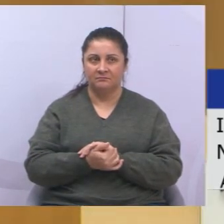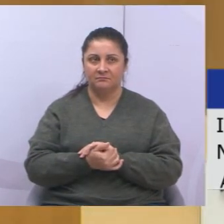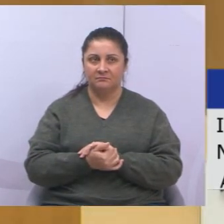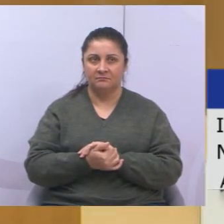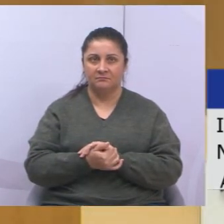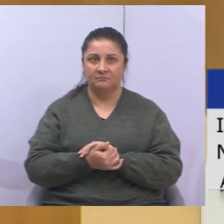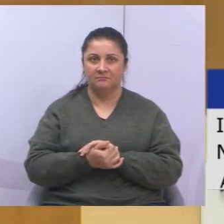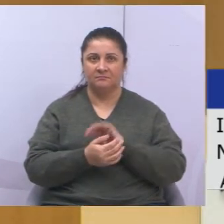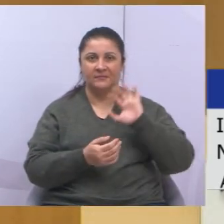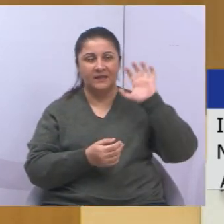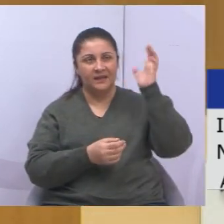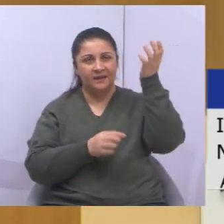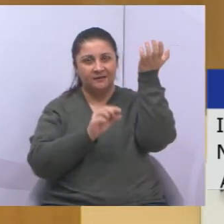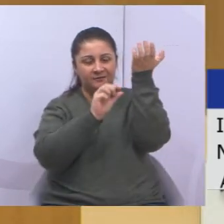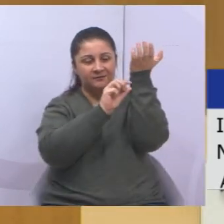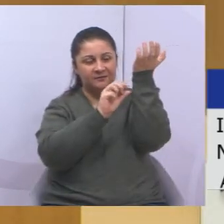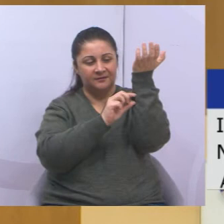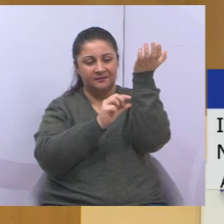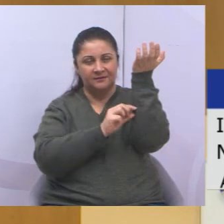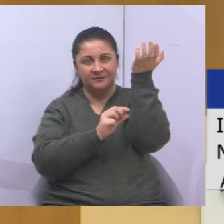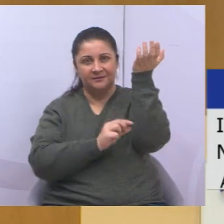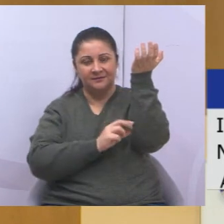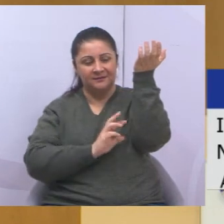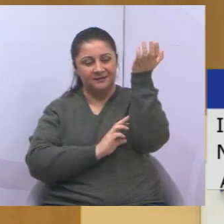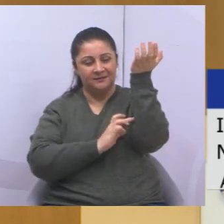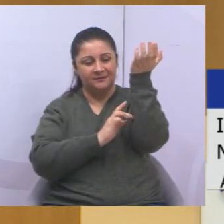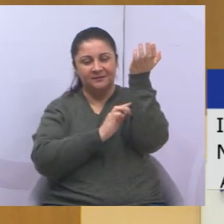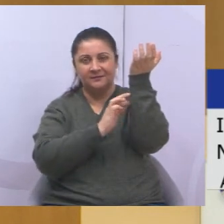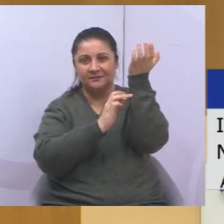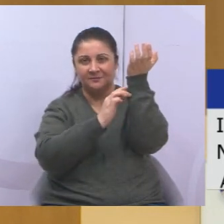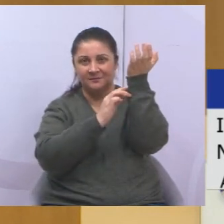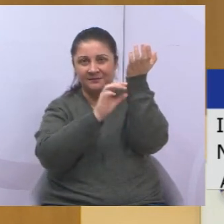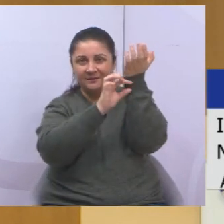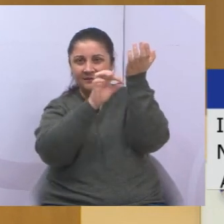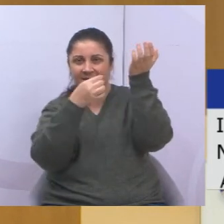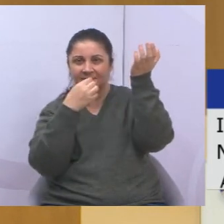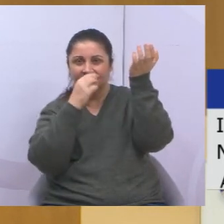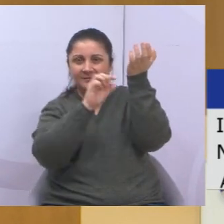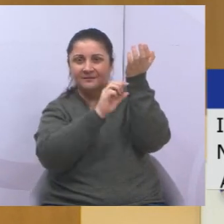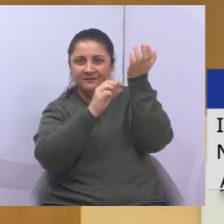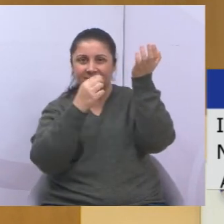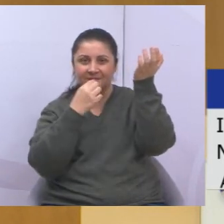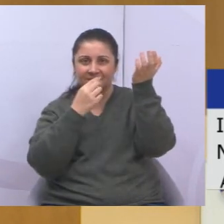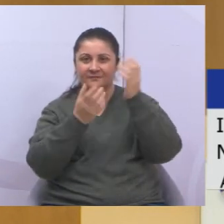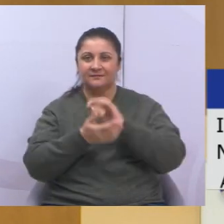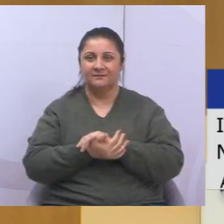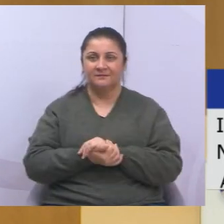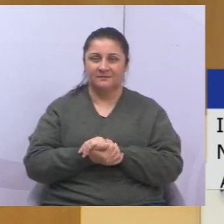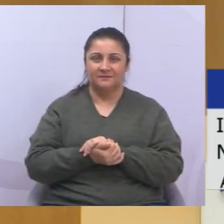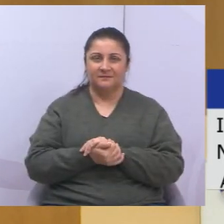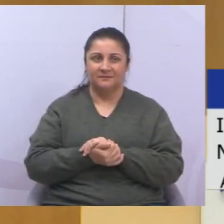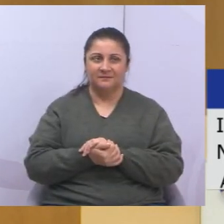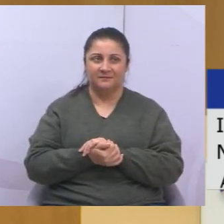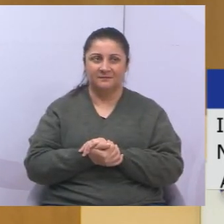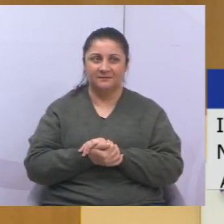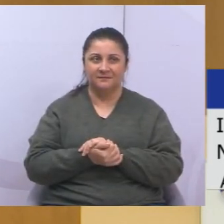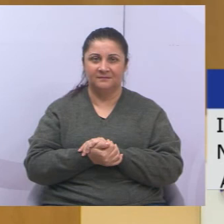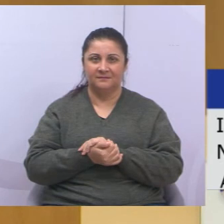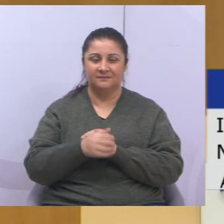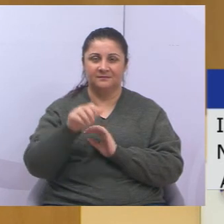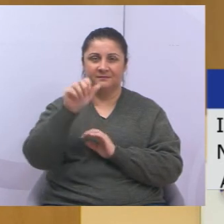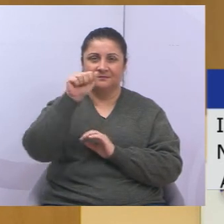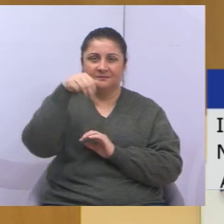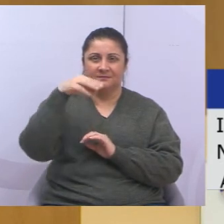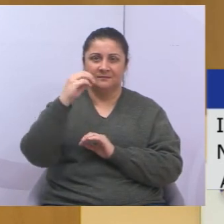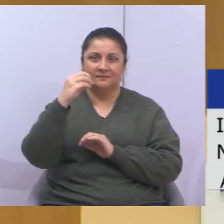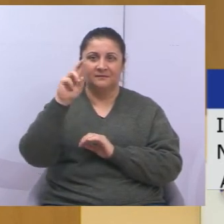subir no pé de jabuticaba, tá? Comer jabuticaba no pé, tá, tudo isso aí muito amora, saudável.